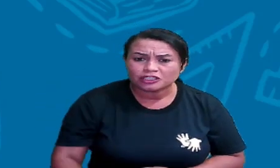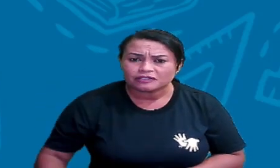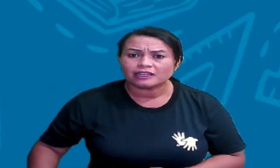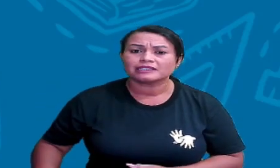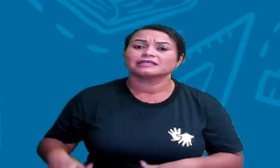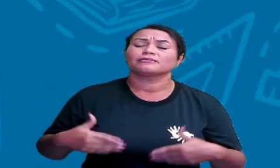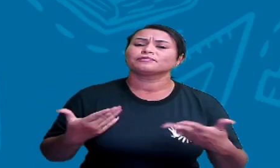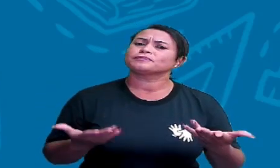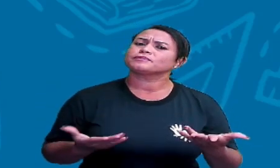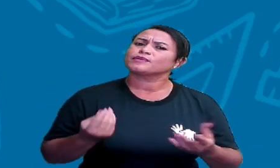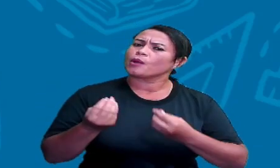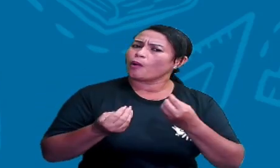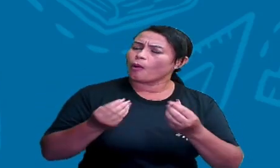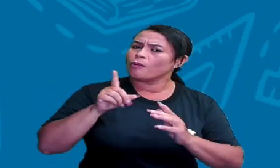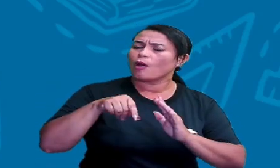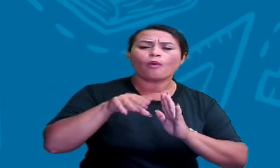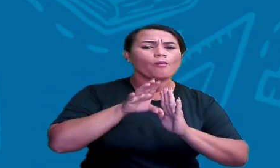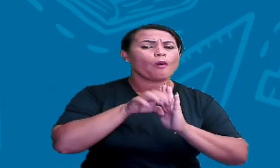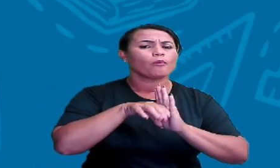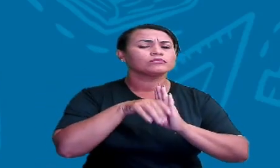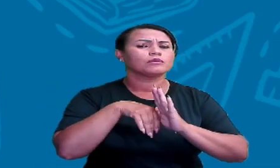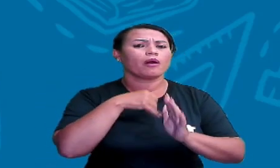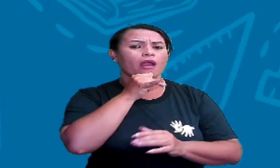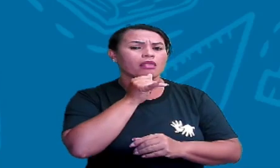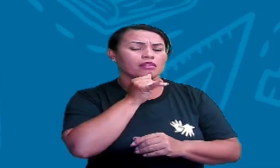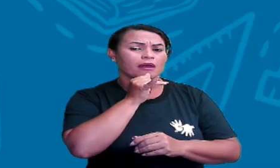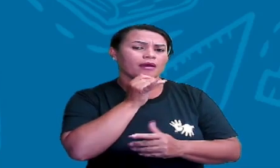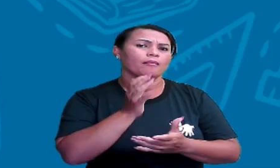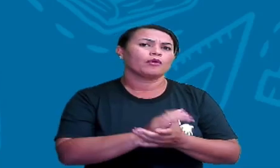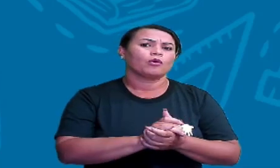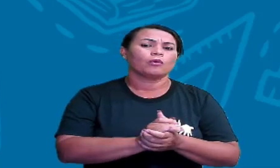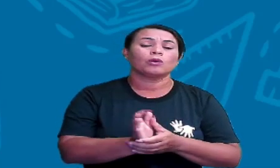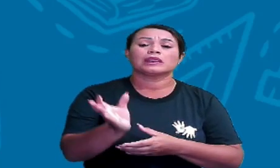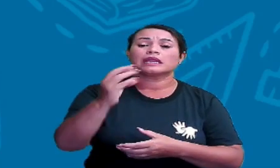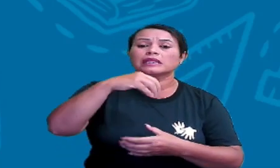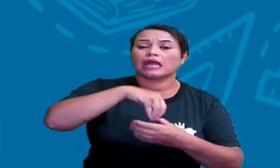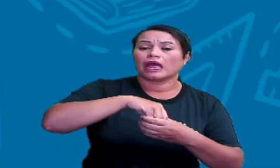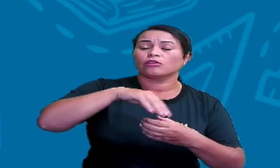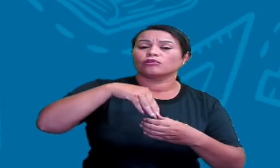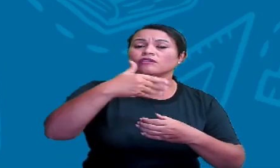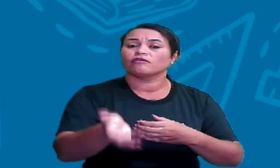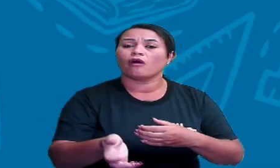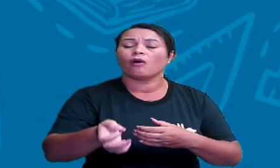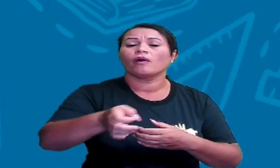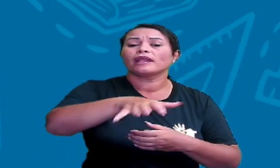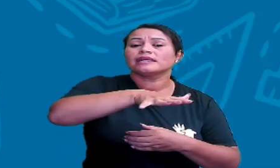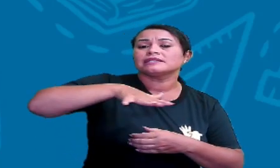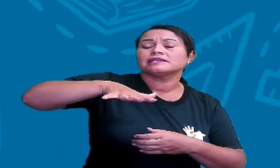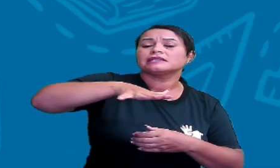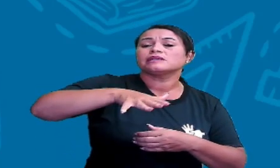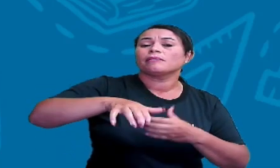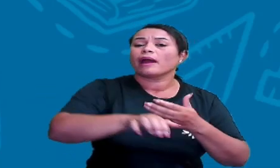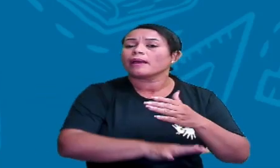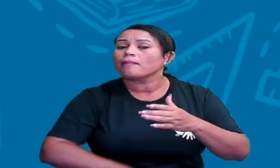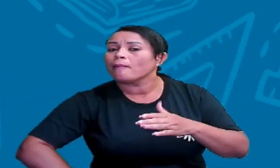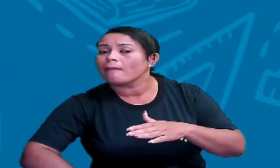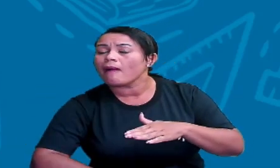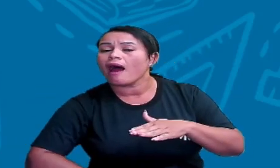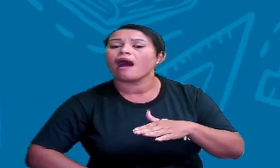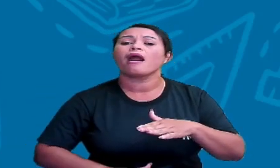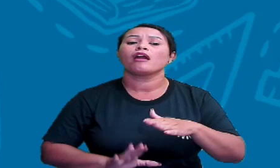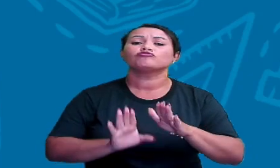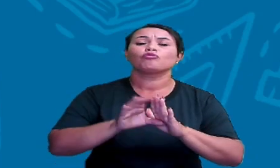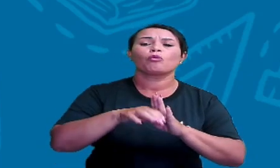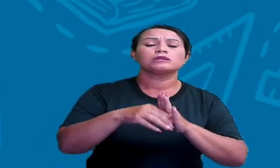assim, professora? É um conceito, por exemplo, de dentro, fora, em cima, embaixo, conceito